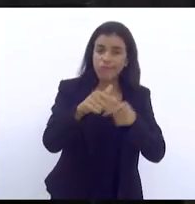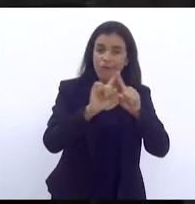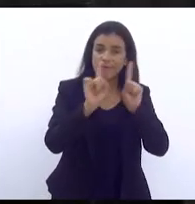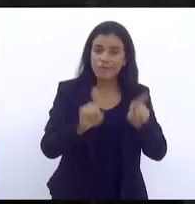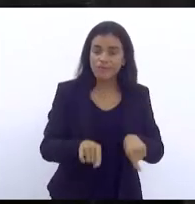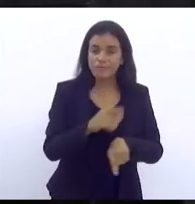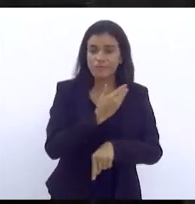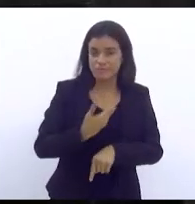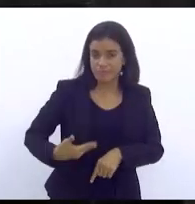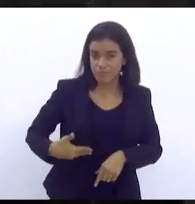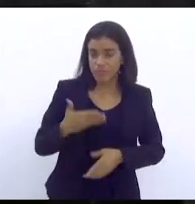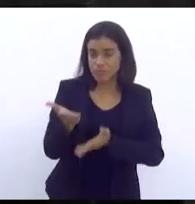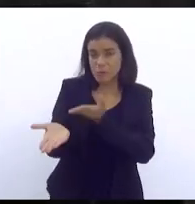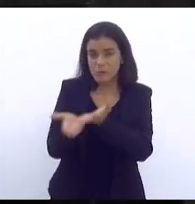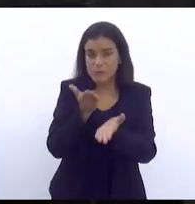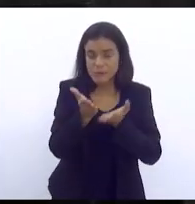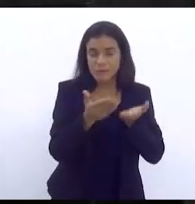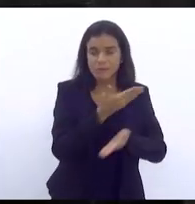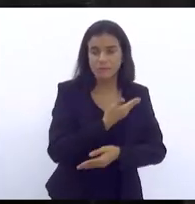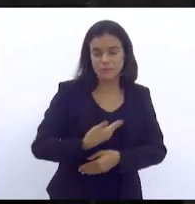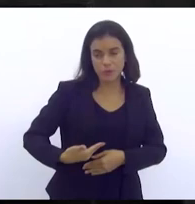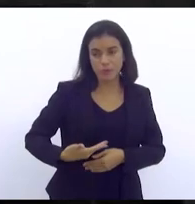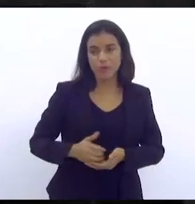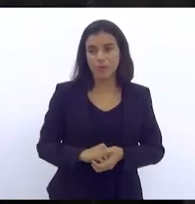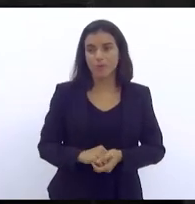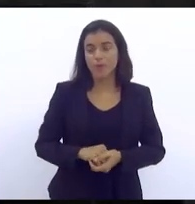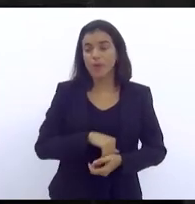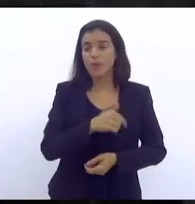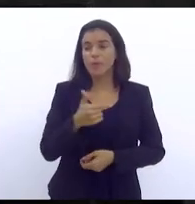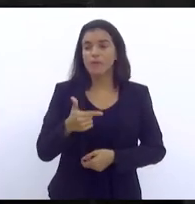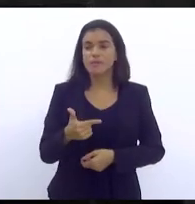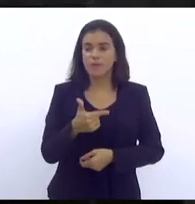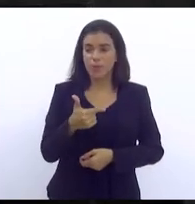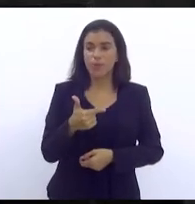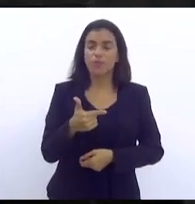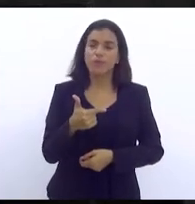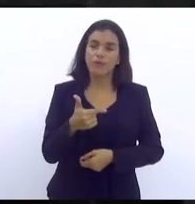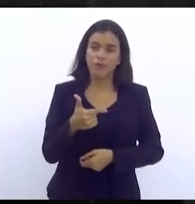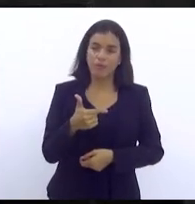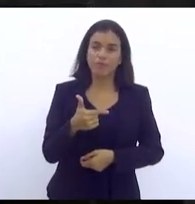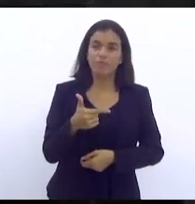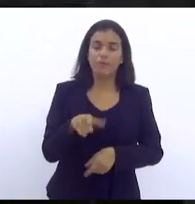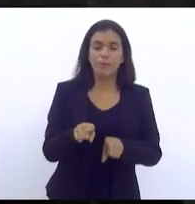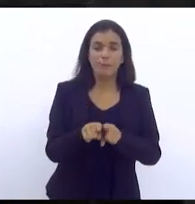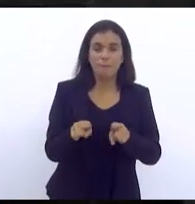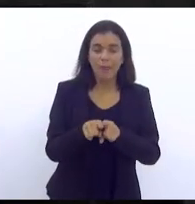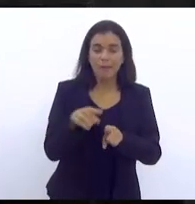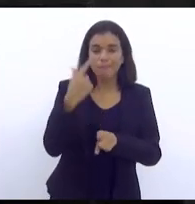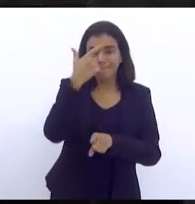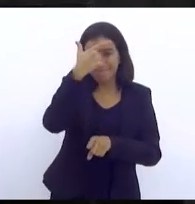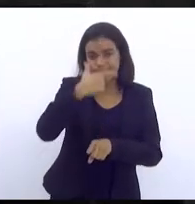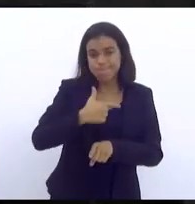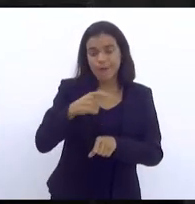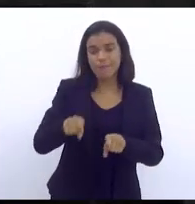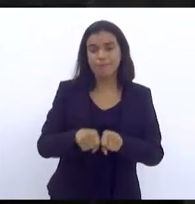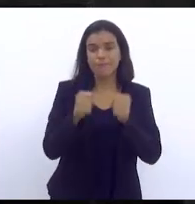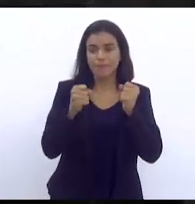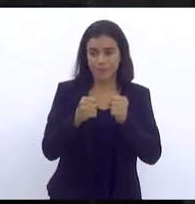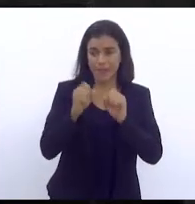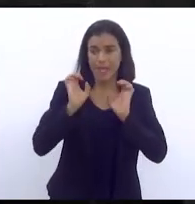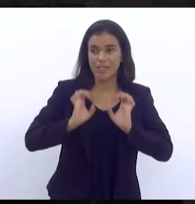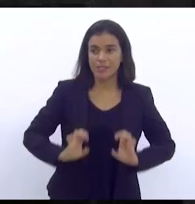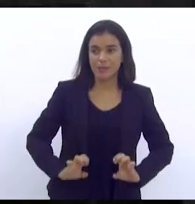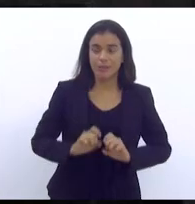ou que estão prestando serviços públicos eh uma segunda forma de se desengajar moralmente eticamente é a